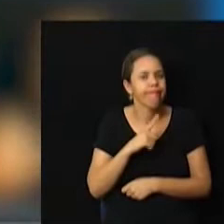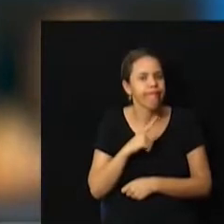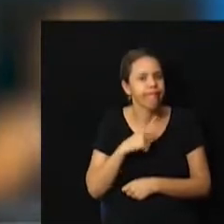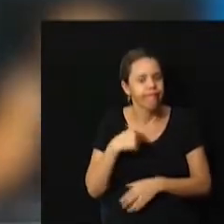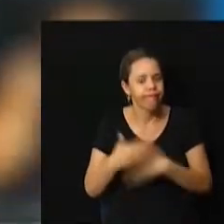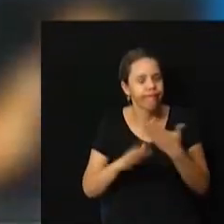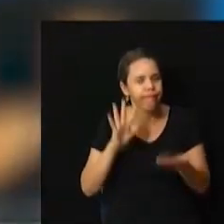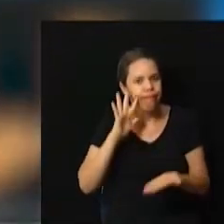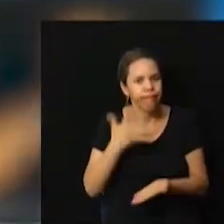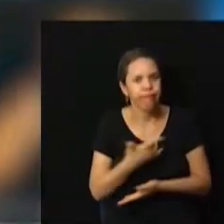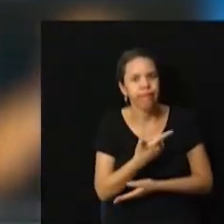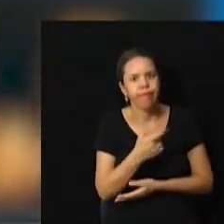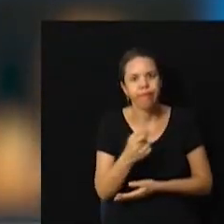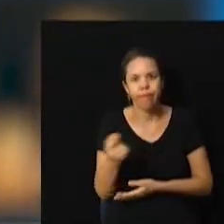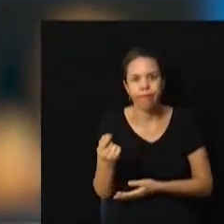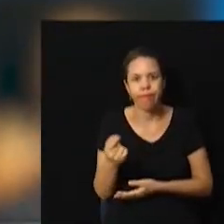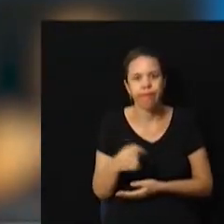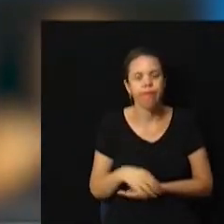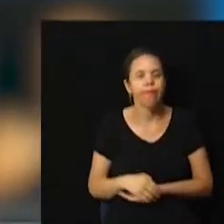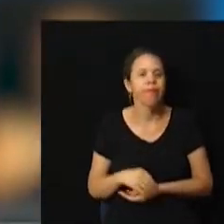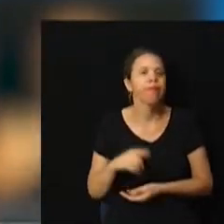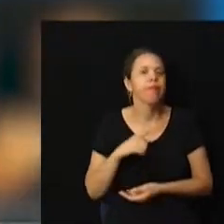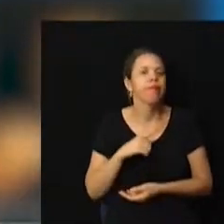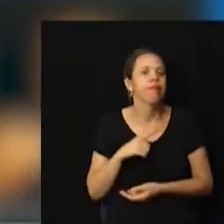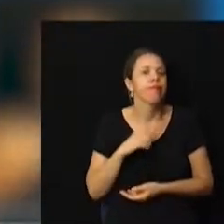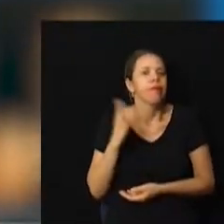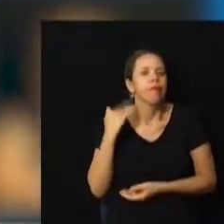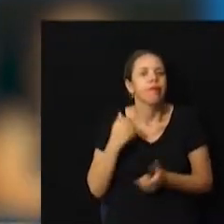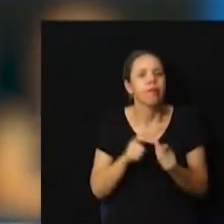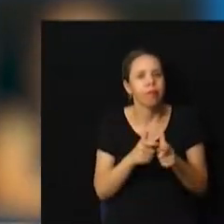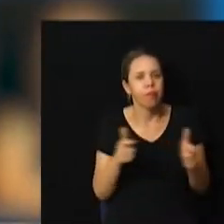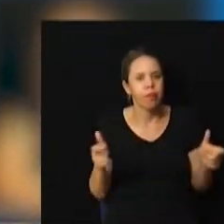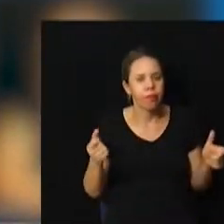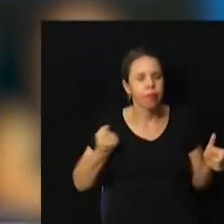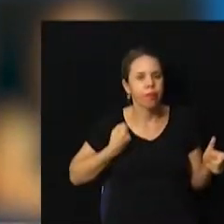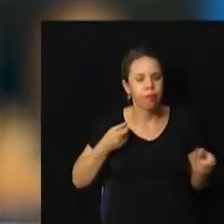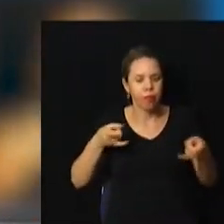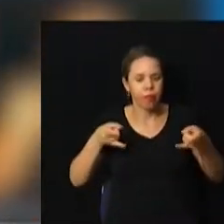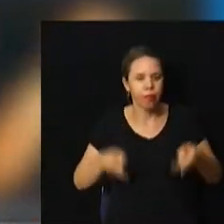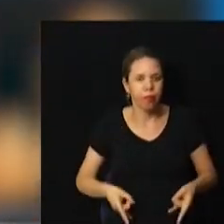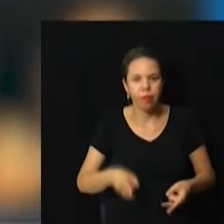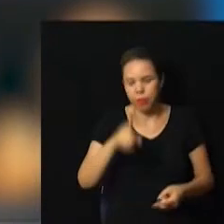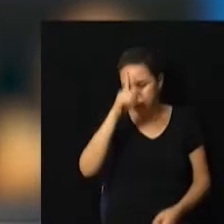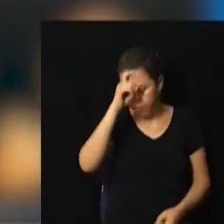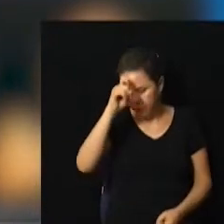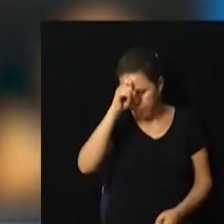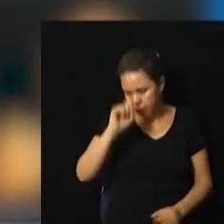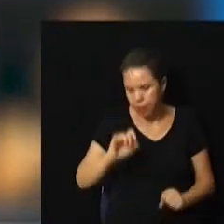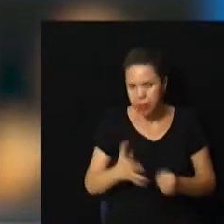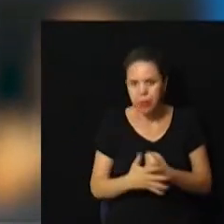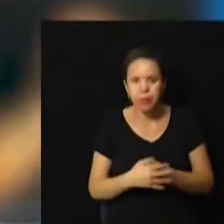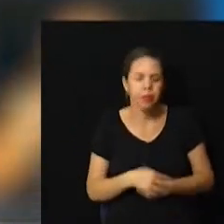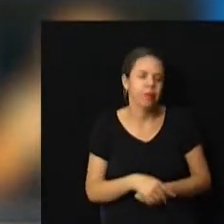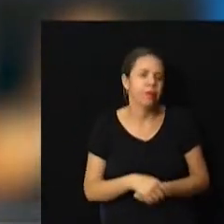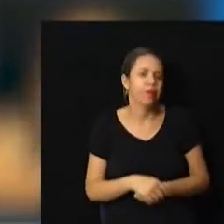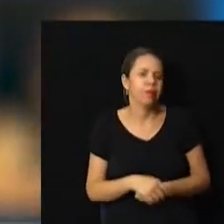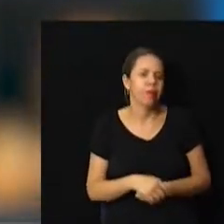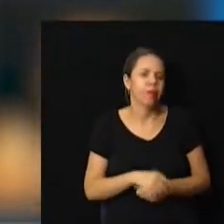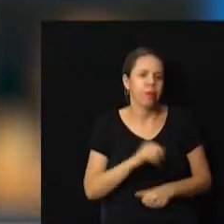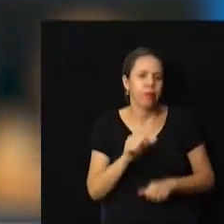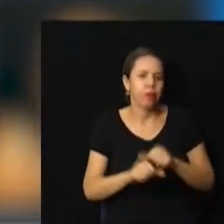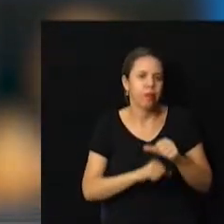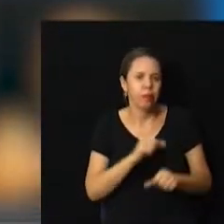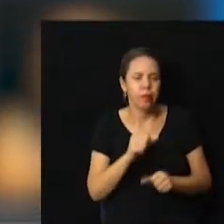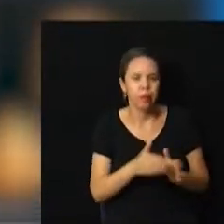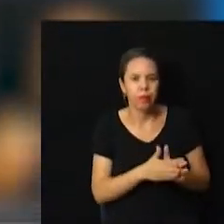Nós tivemos, em sequência do ano de 2020, nós tivemos que ampliar o número de leitos hospitalares para a Covid